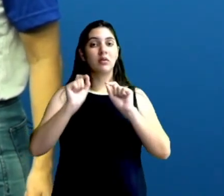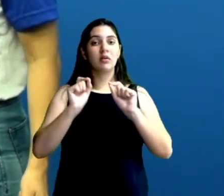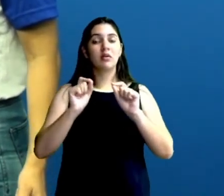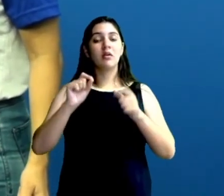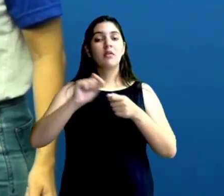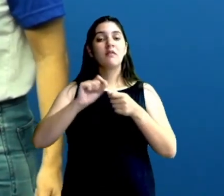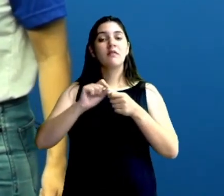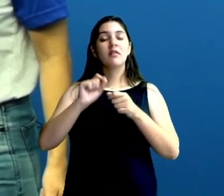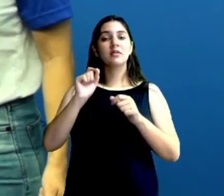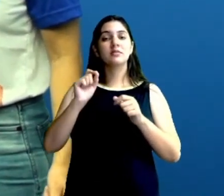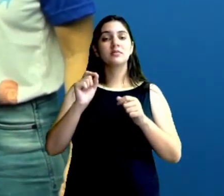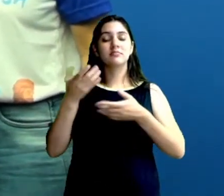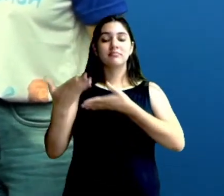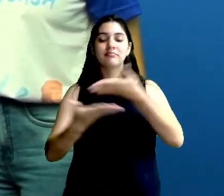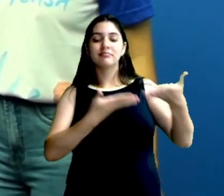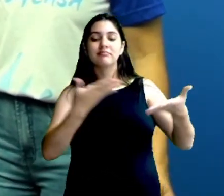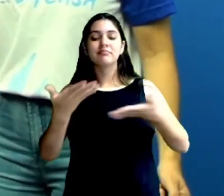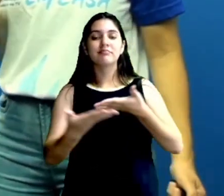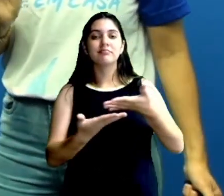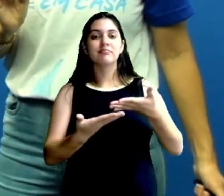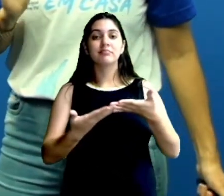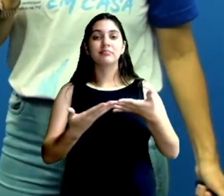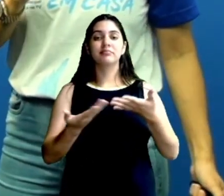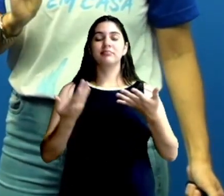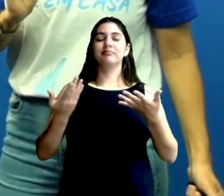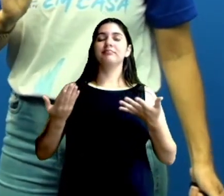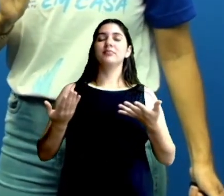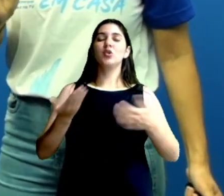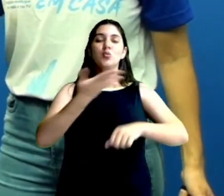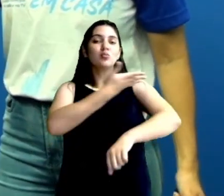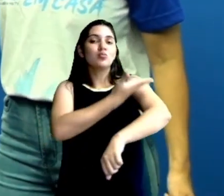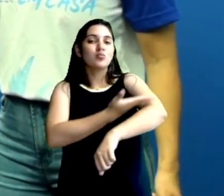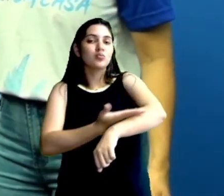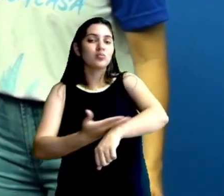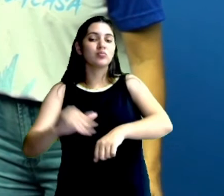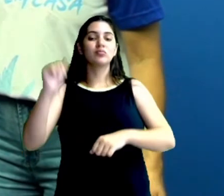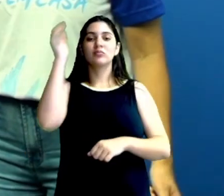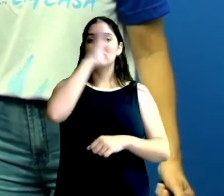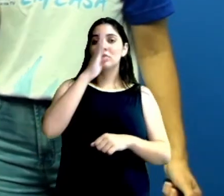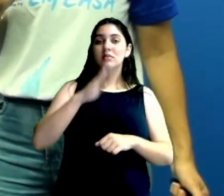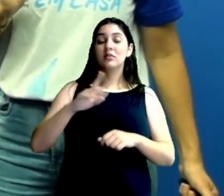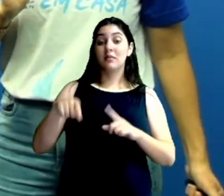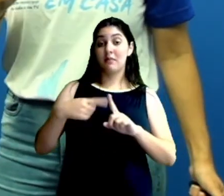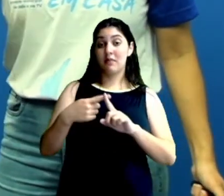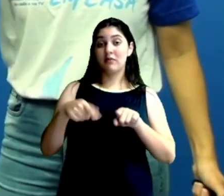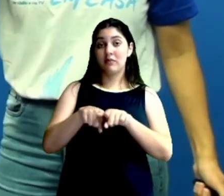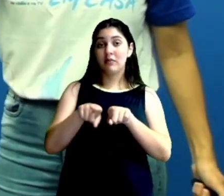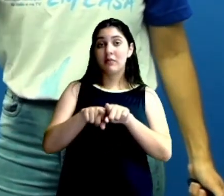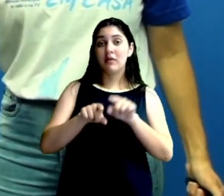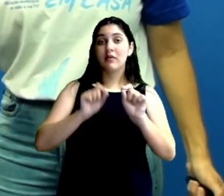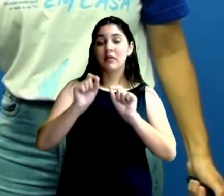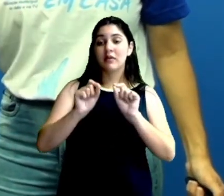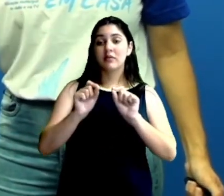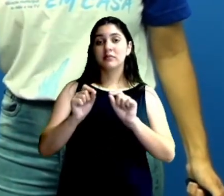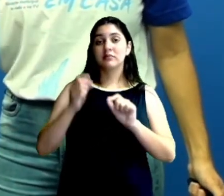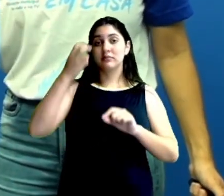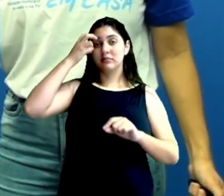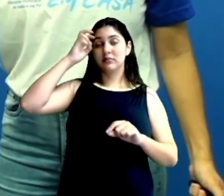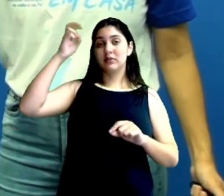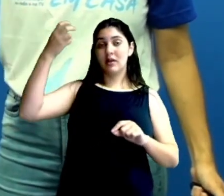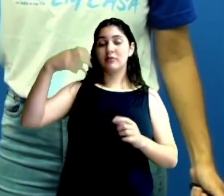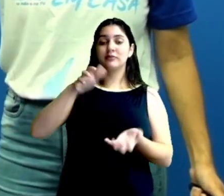que fazem parte da tradição brasileira, mas sobretudo da